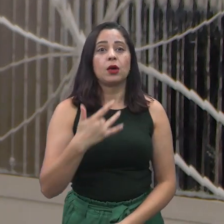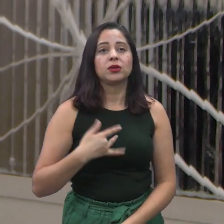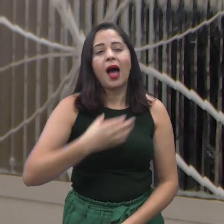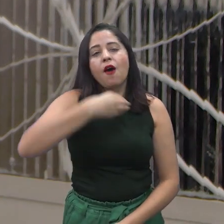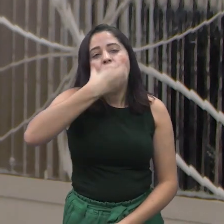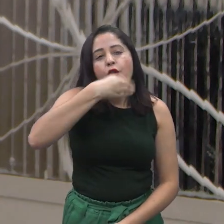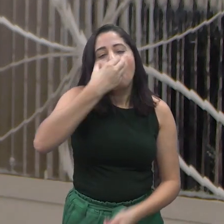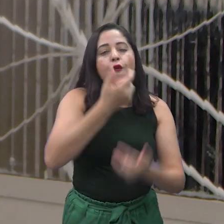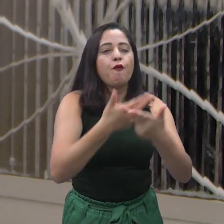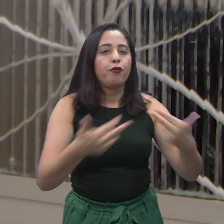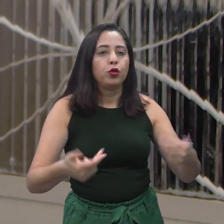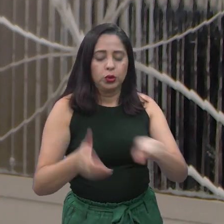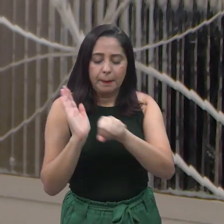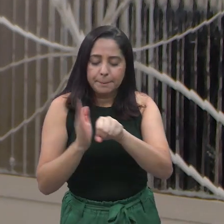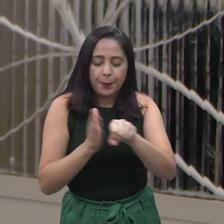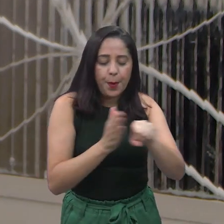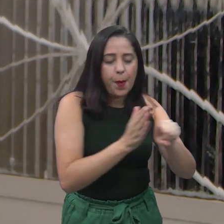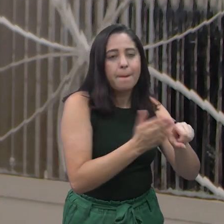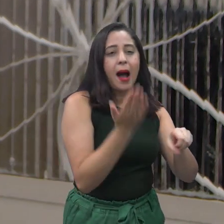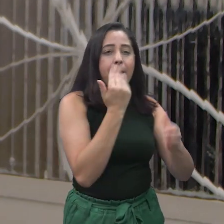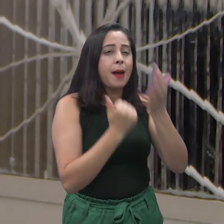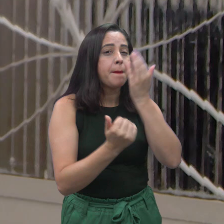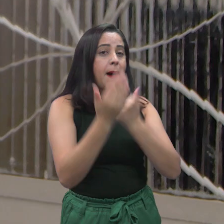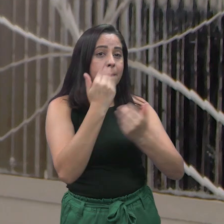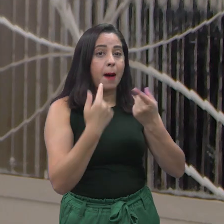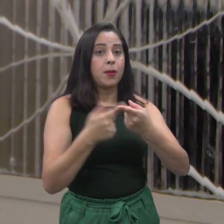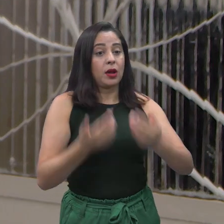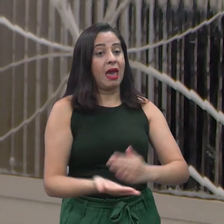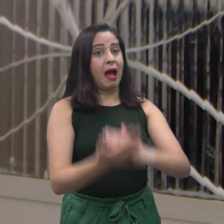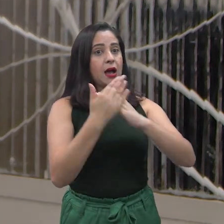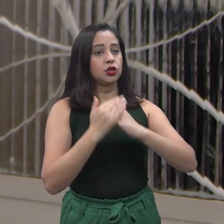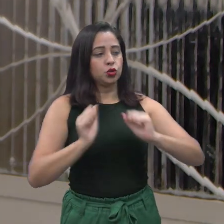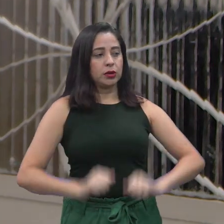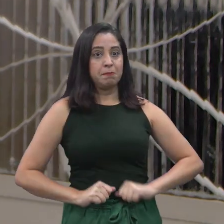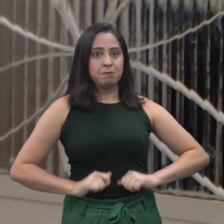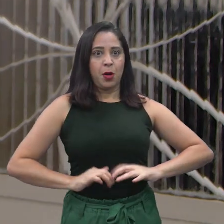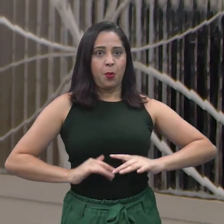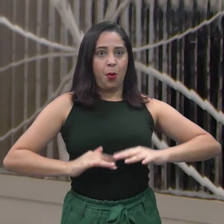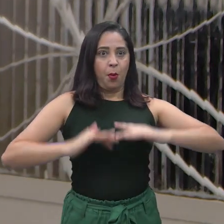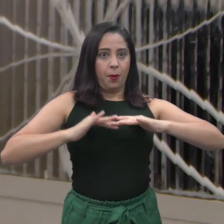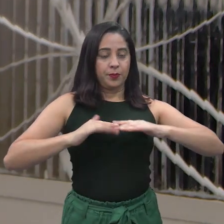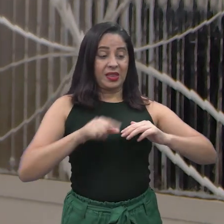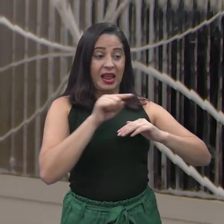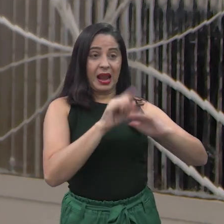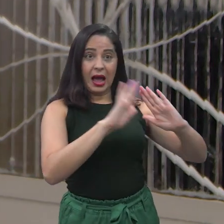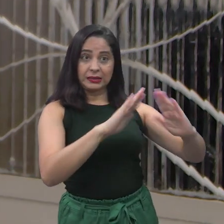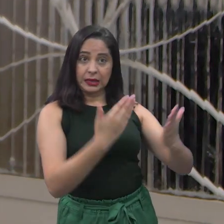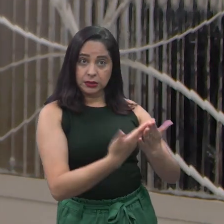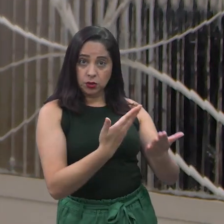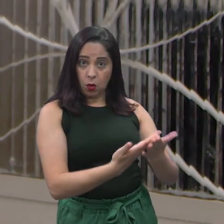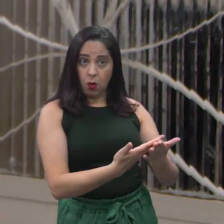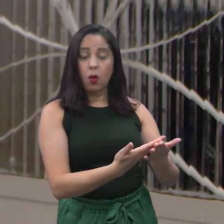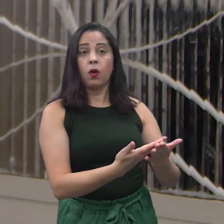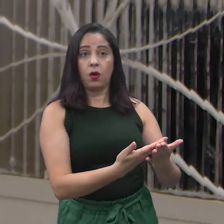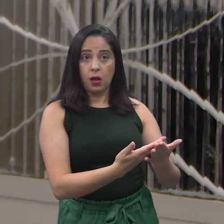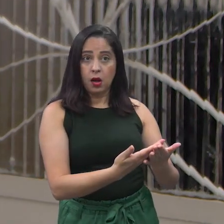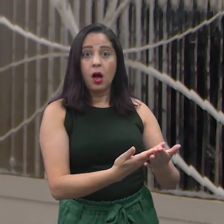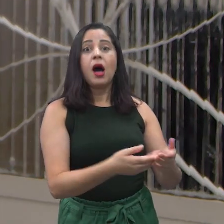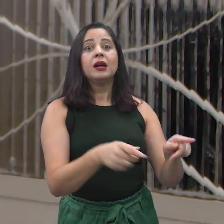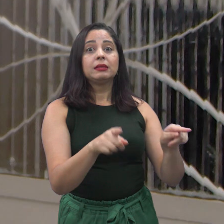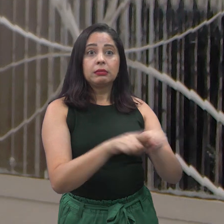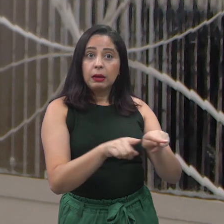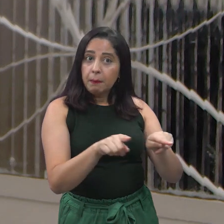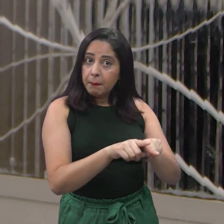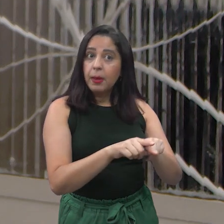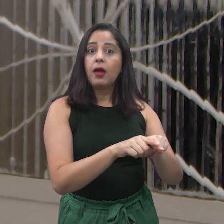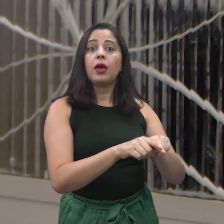verduras, tudo isso porque ajuda, né, a fortalecer a imunidade dela. A escola adota essas medidas, às vezes em períodos mais secos,